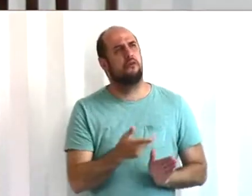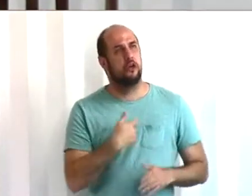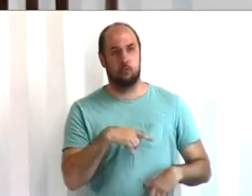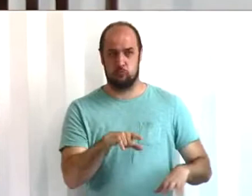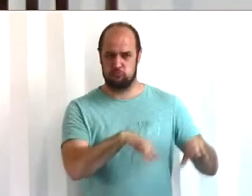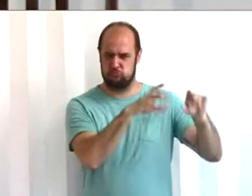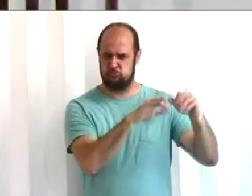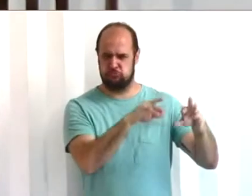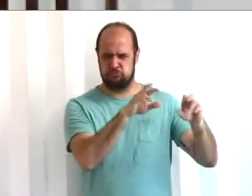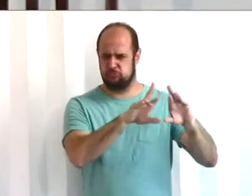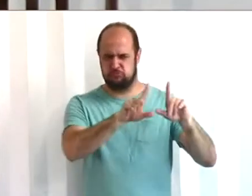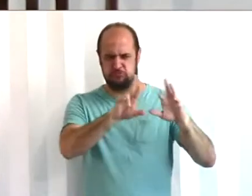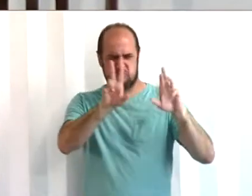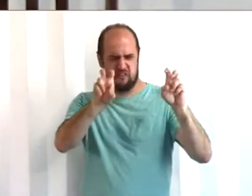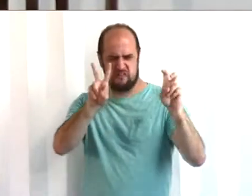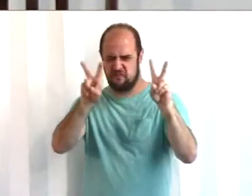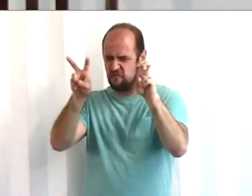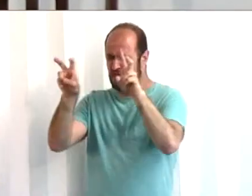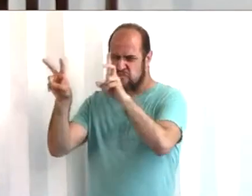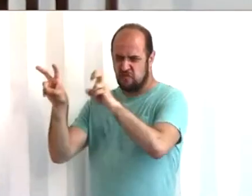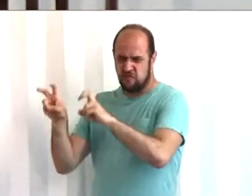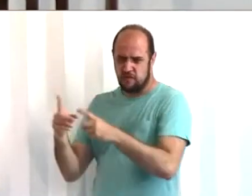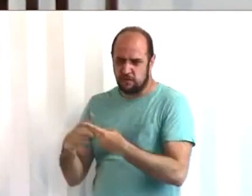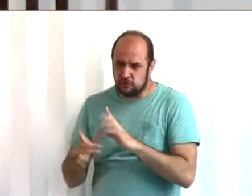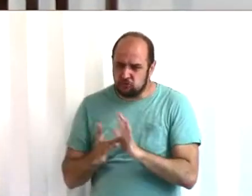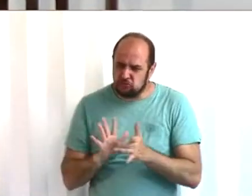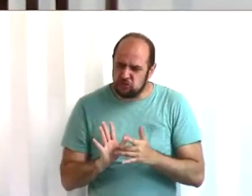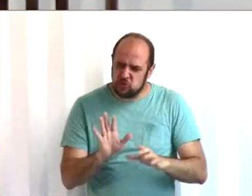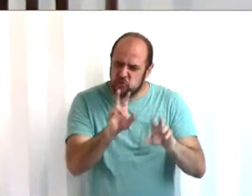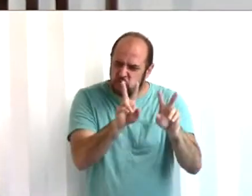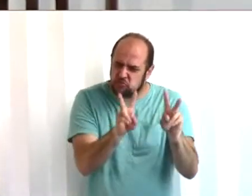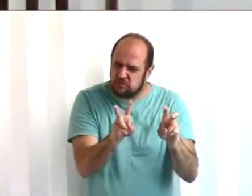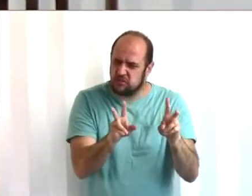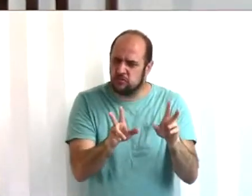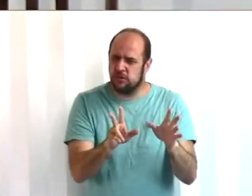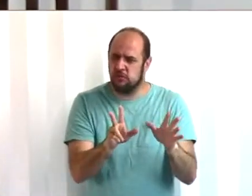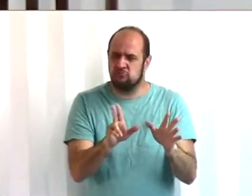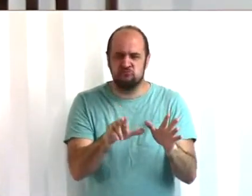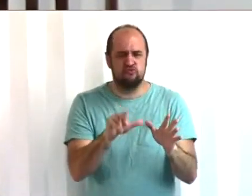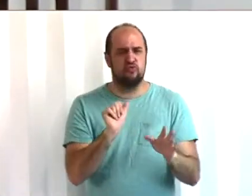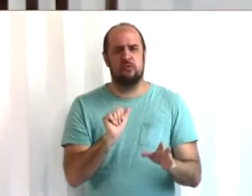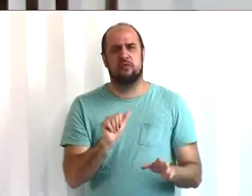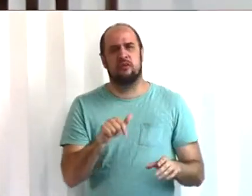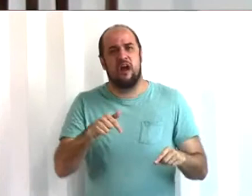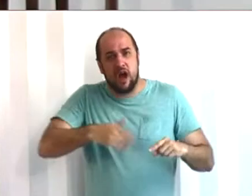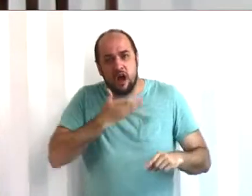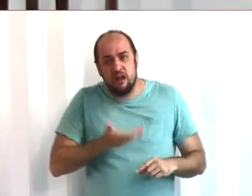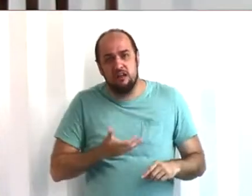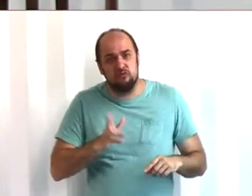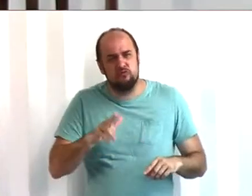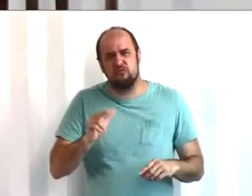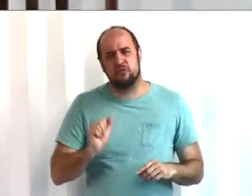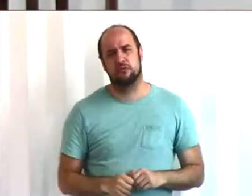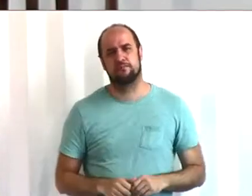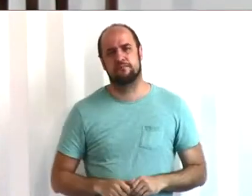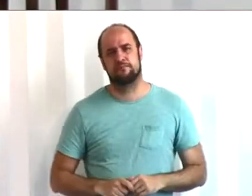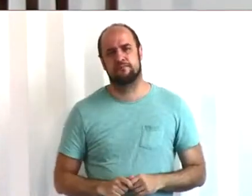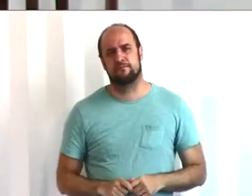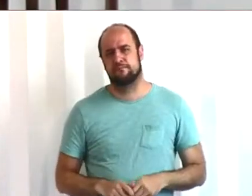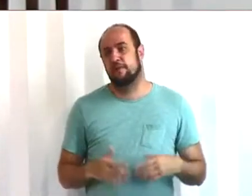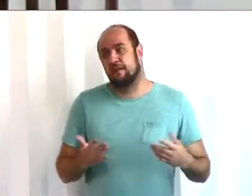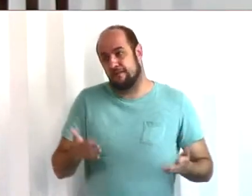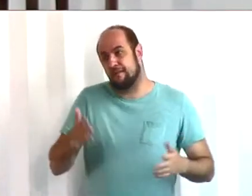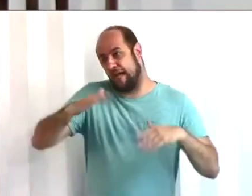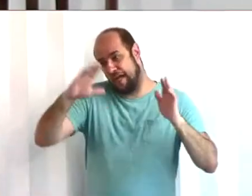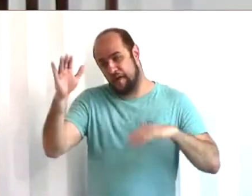procuro tantas outras coisas? Por que eu não procurei saber mais de Jesus, nem mesmo no advento? É claro, alguns o